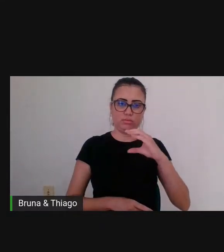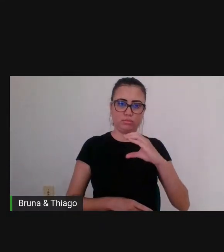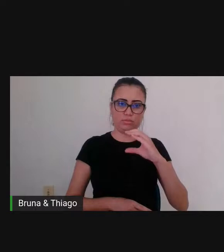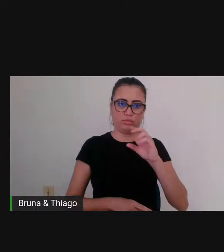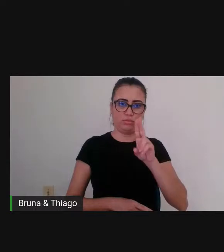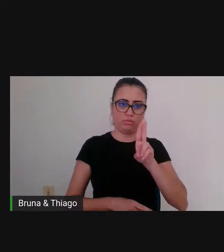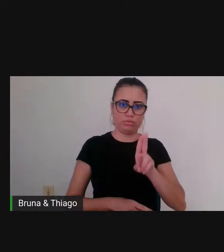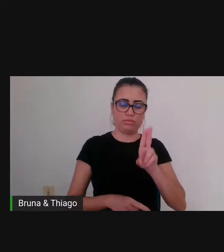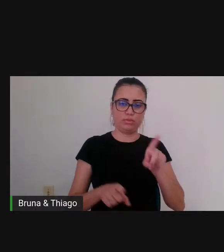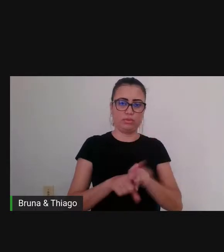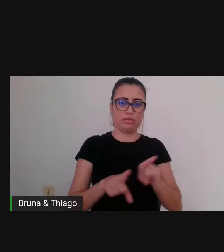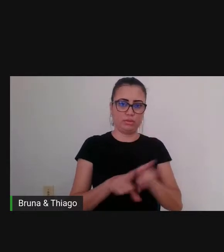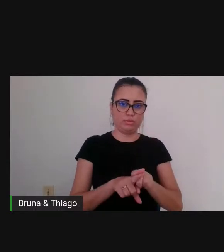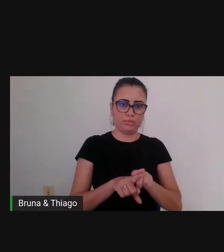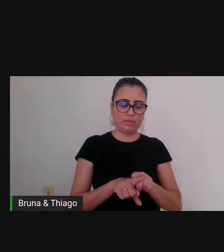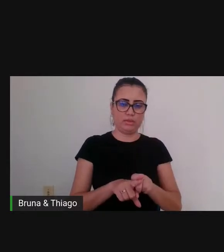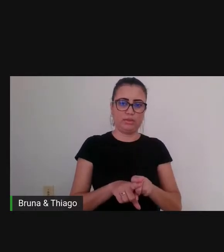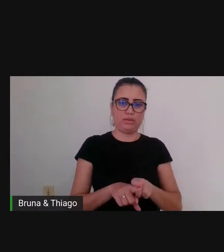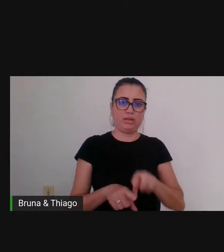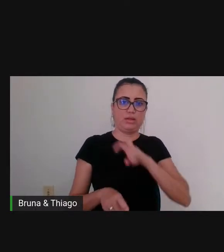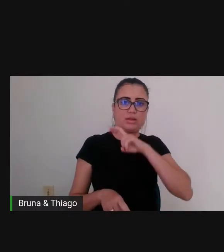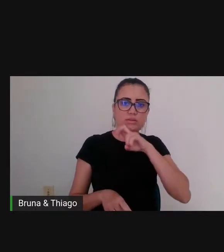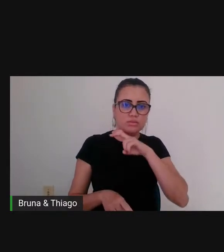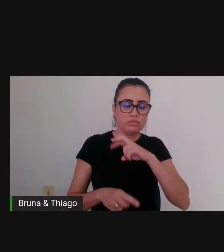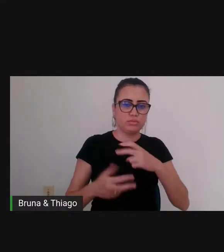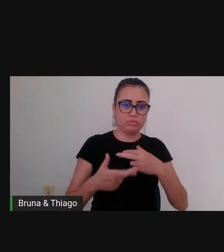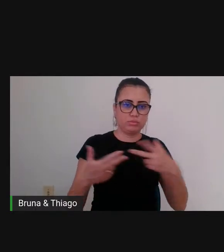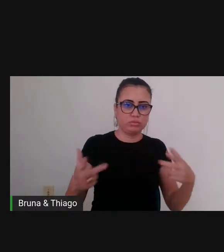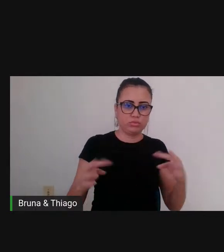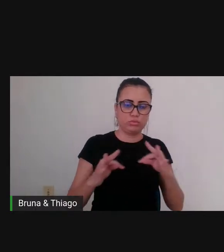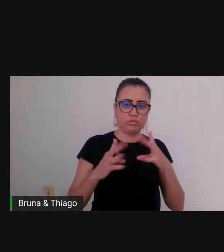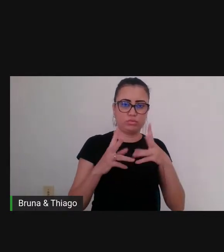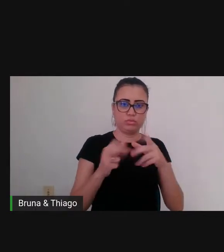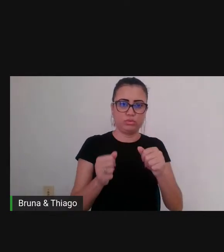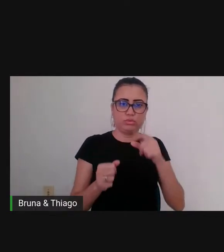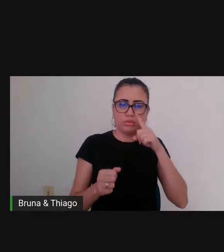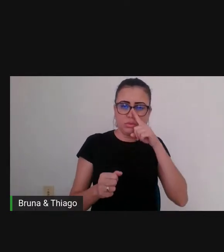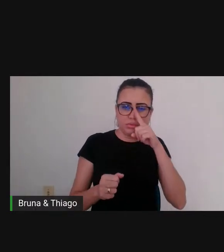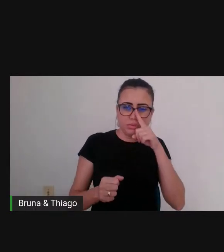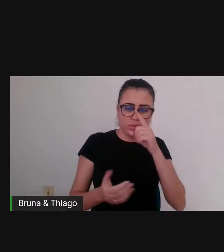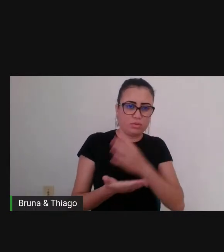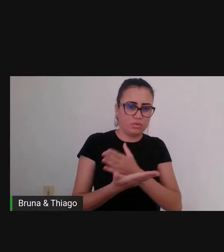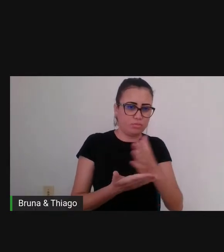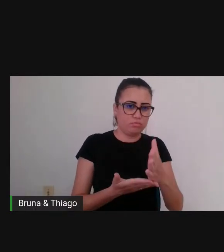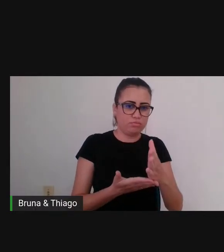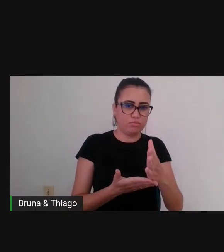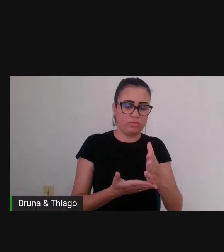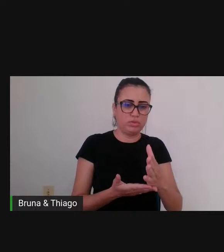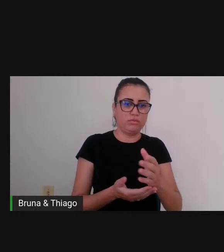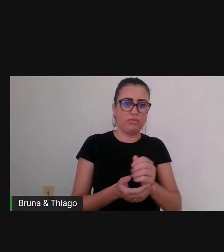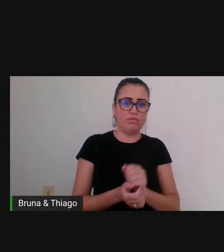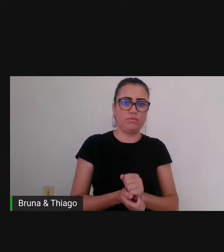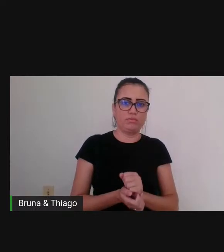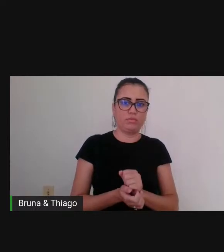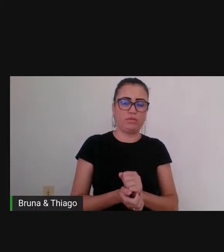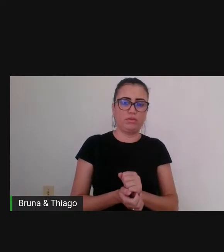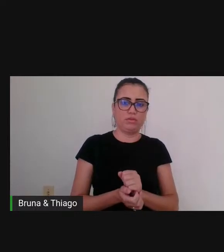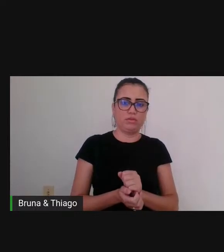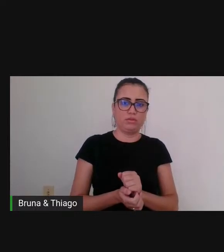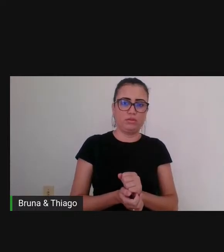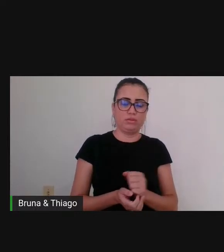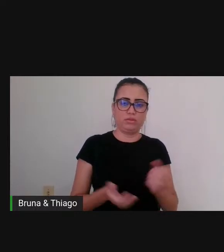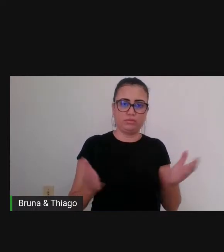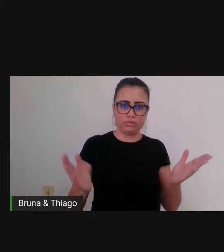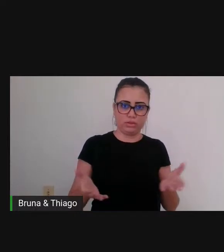daqui, a Micrurus surinamensis. Então, só iniciando aí a nossa conversa, vou compartilhar aqui a nossa tela. Fiquem